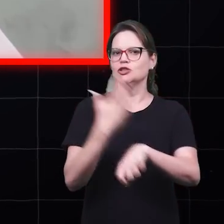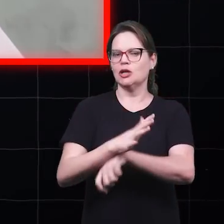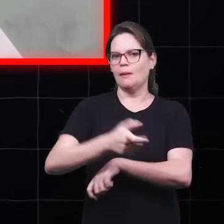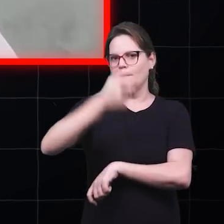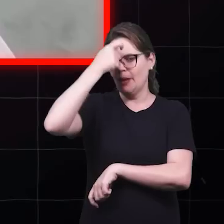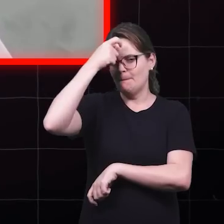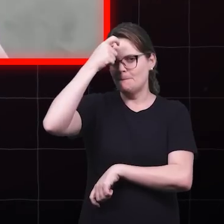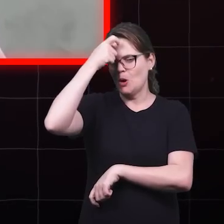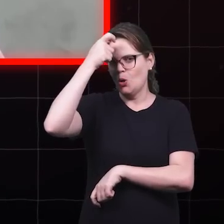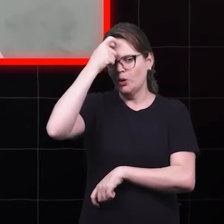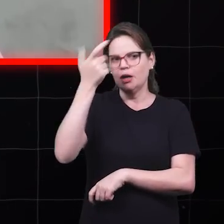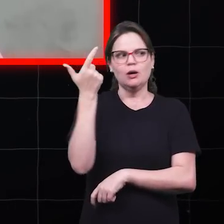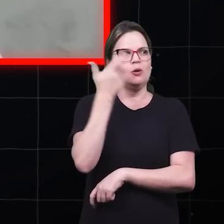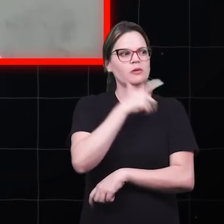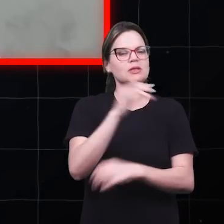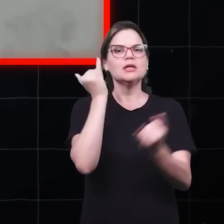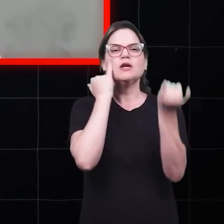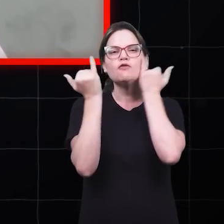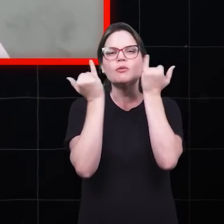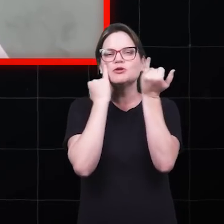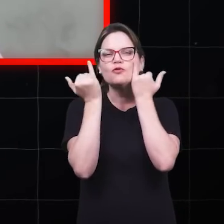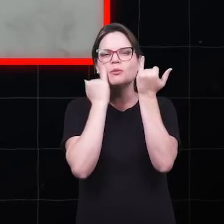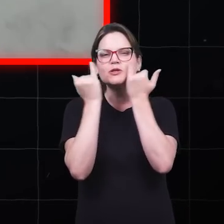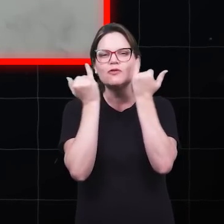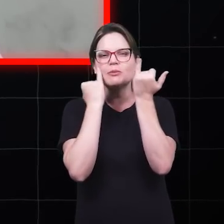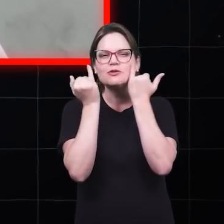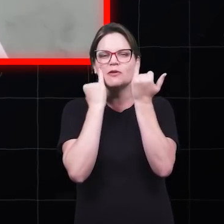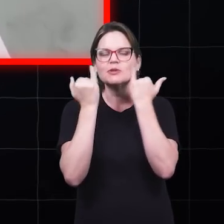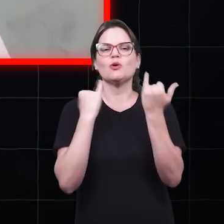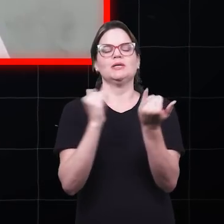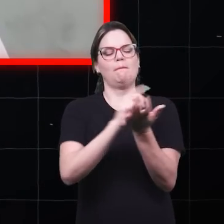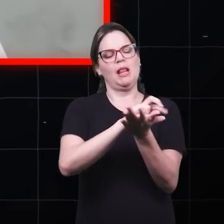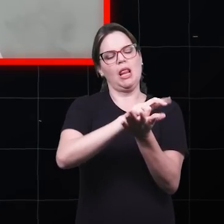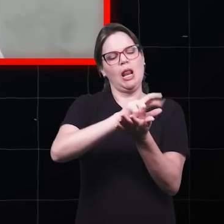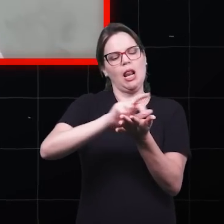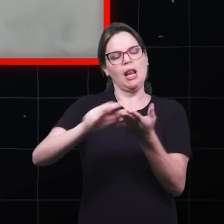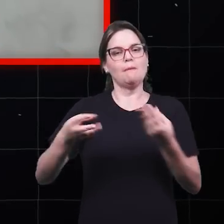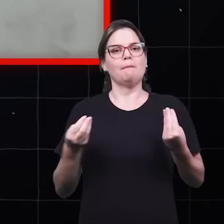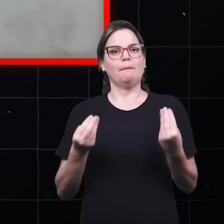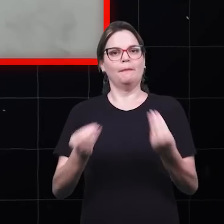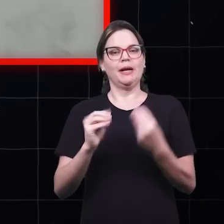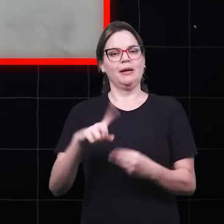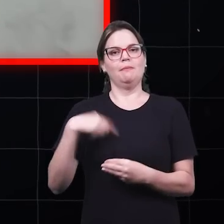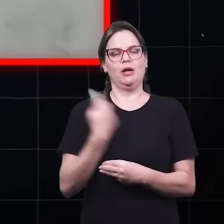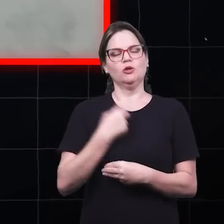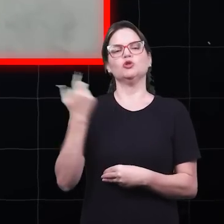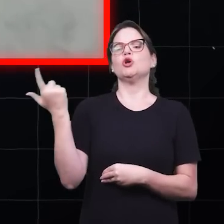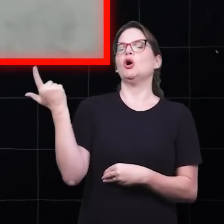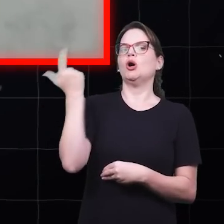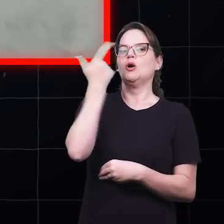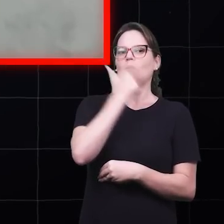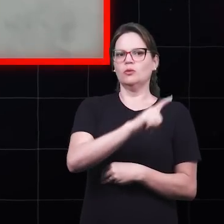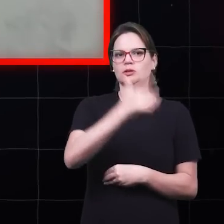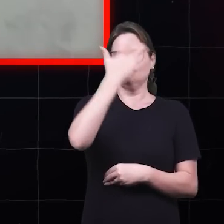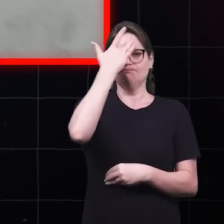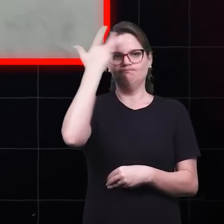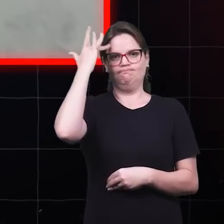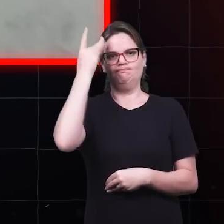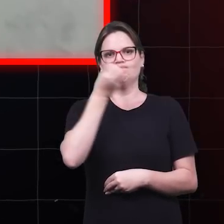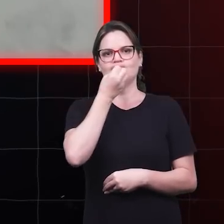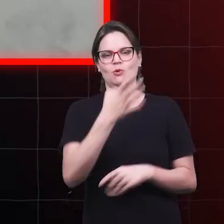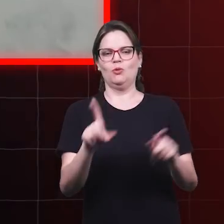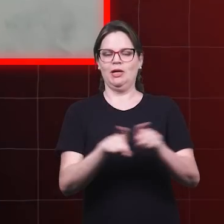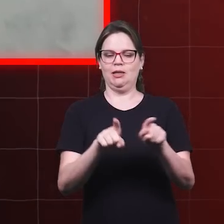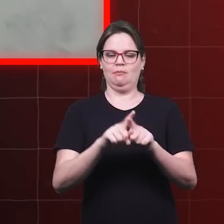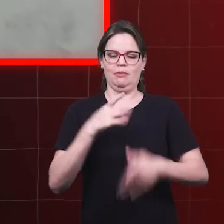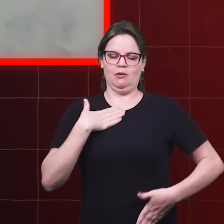guardar o máximo de informações possíveis, para assim nós mantermos também a nossa mente sã e o nosso corpo também.